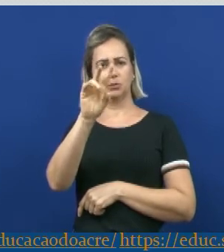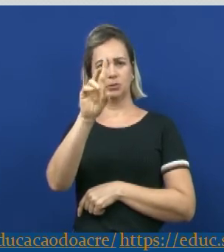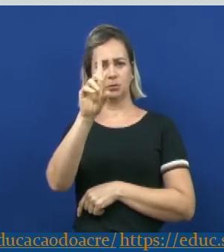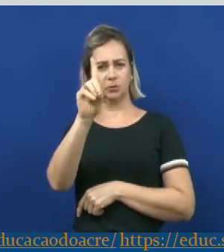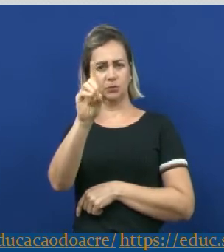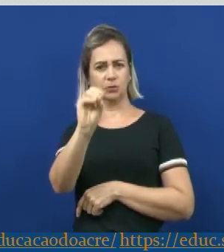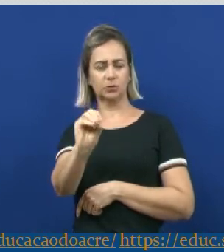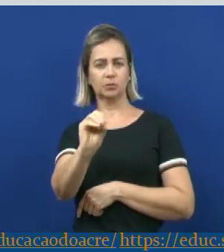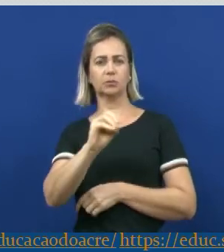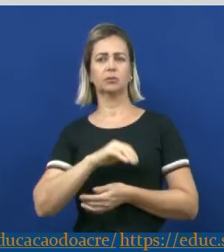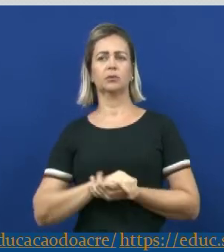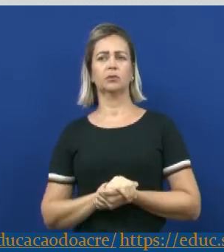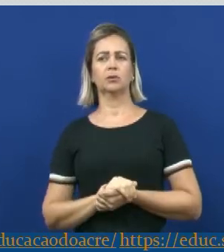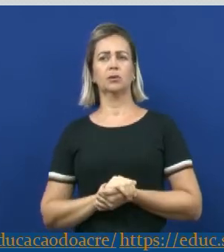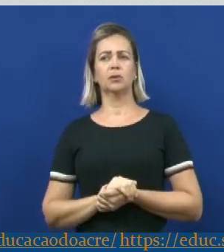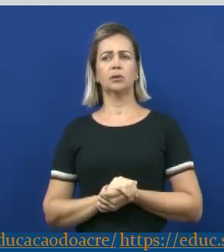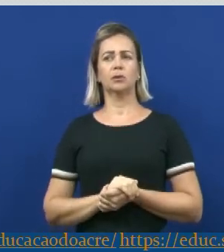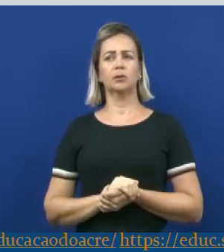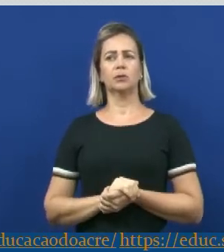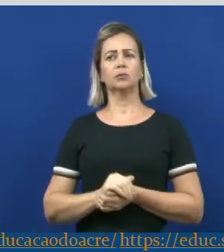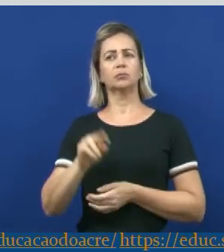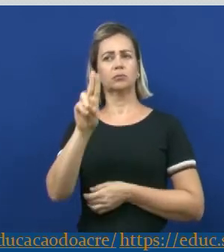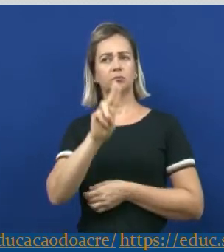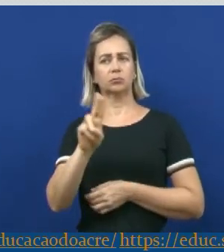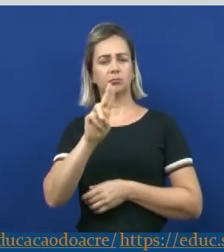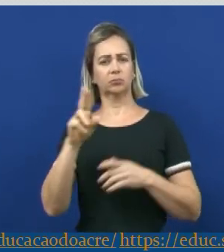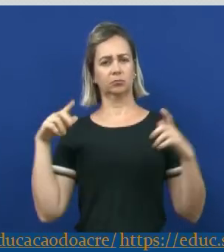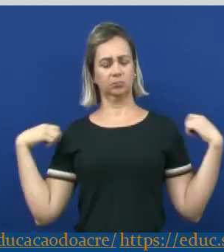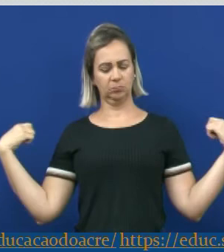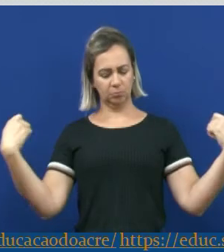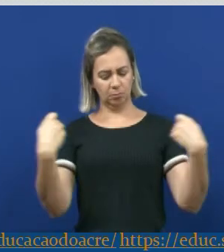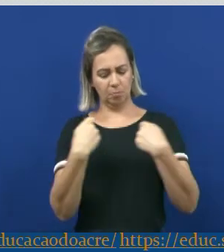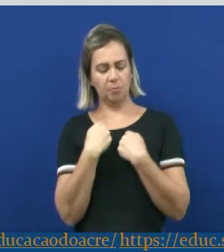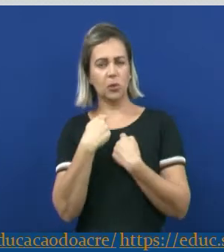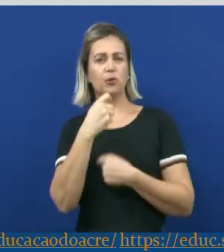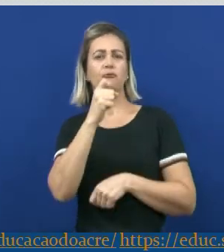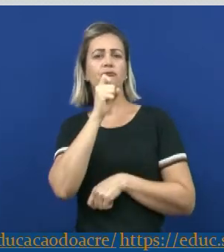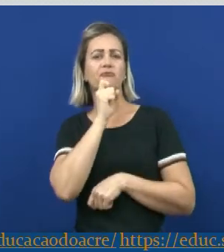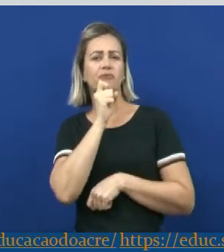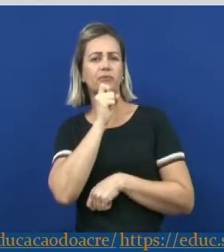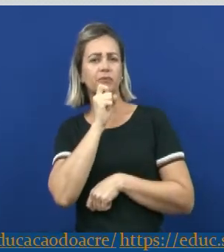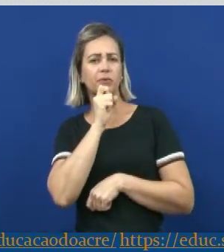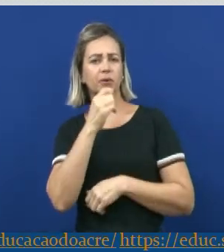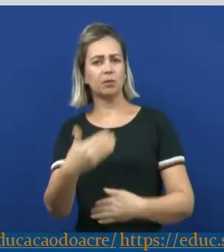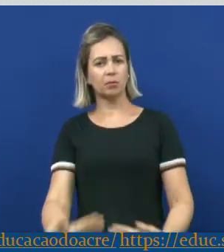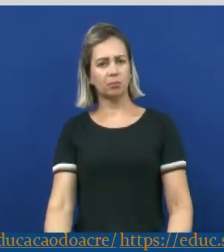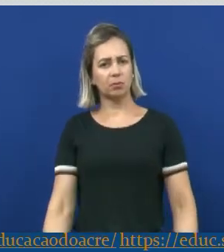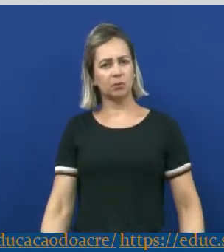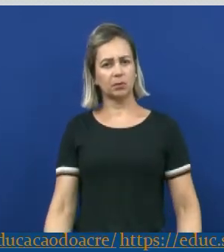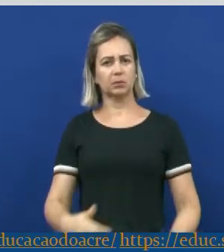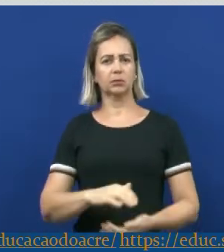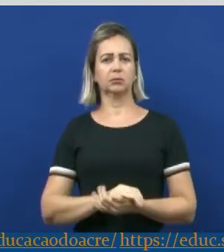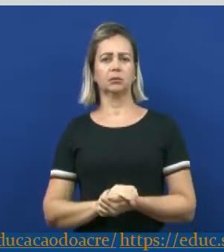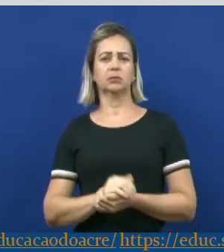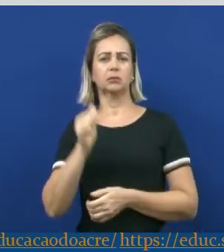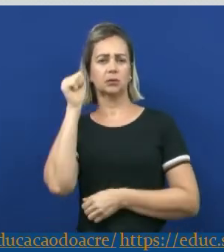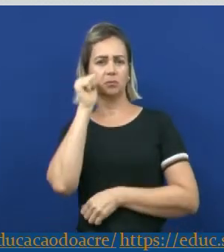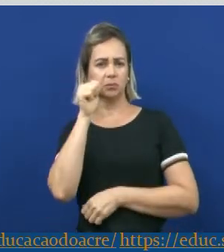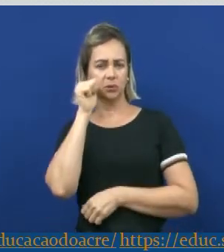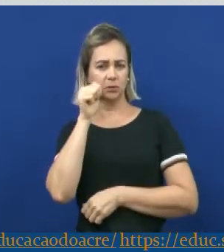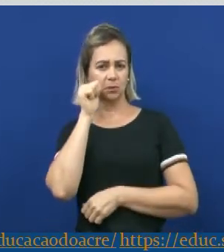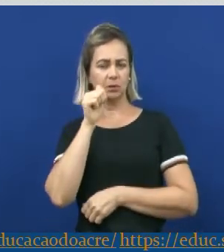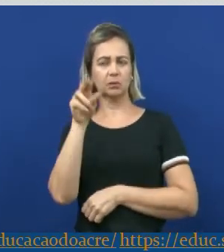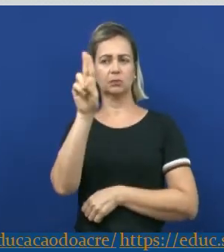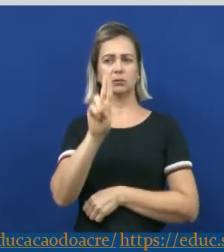suéter. Lleva um abrigo, certo? O frio também, só que um pouquinho mais comprido, largo.